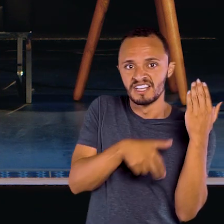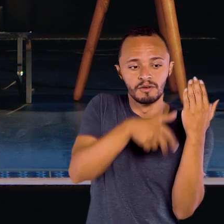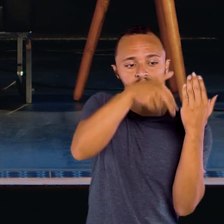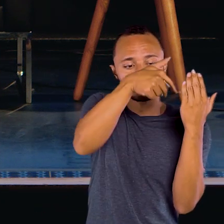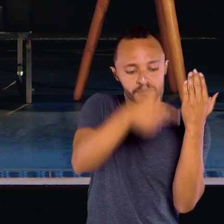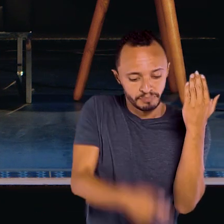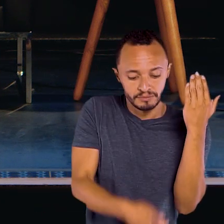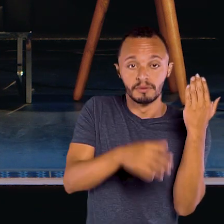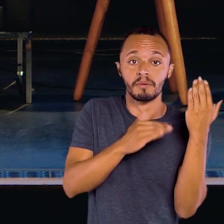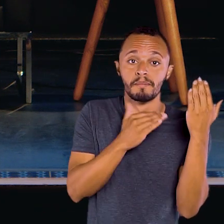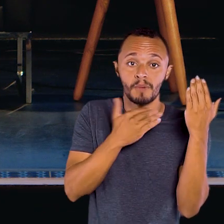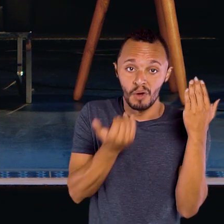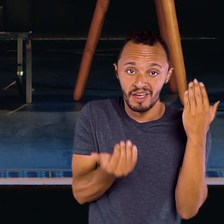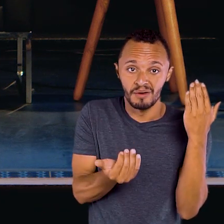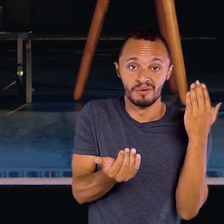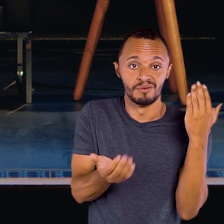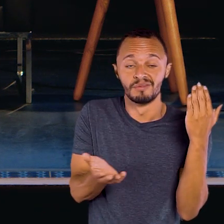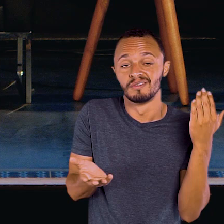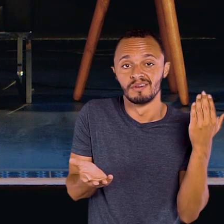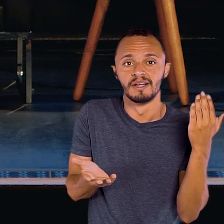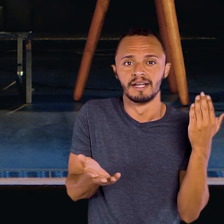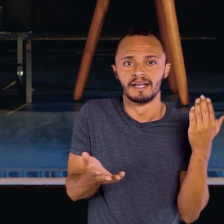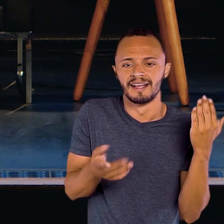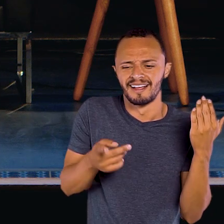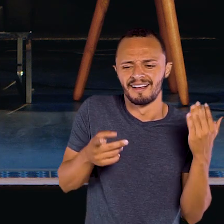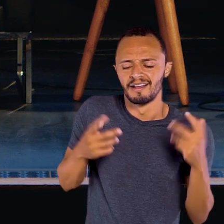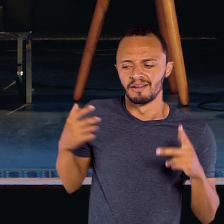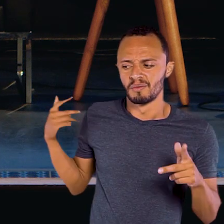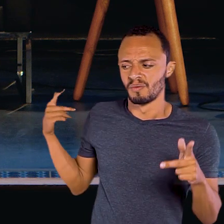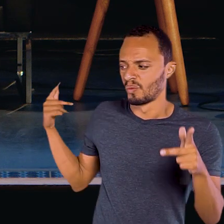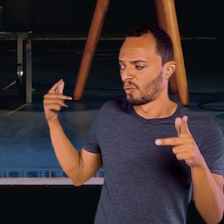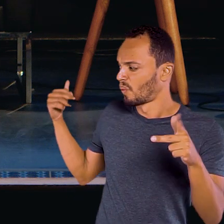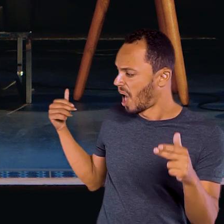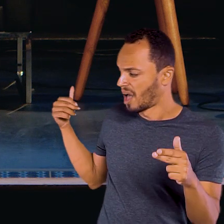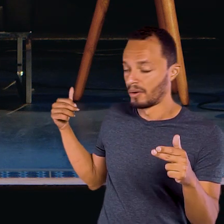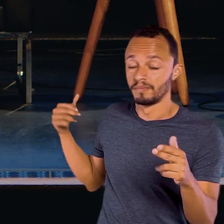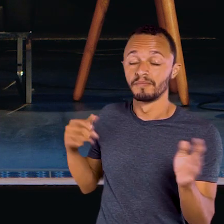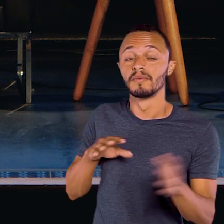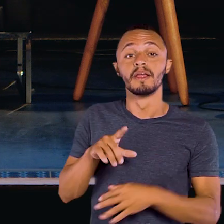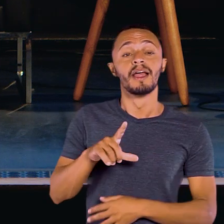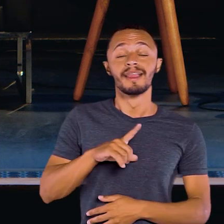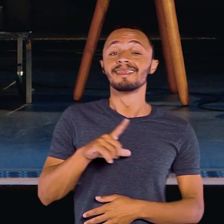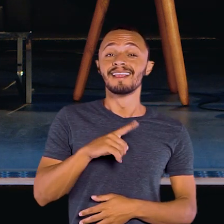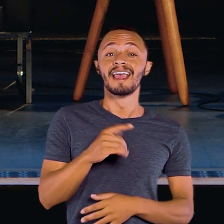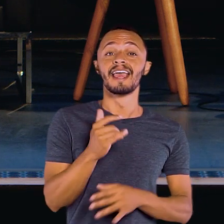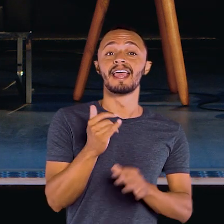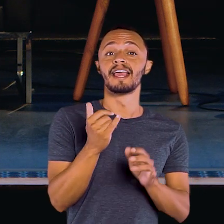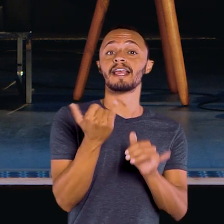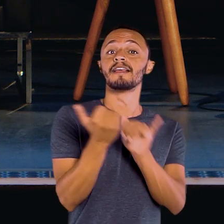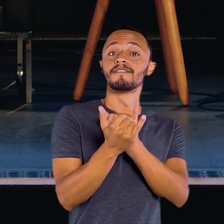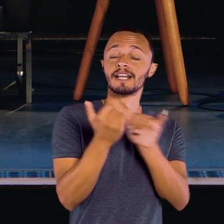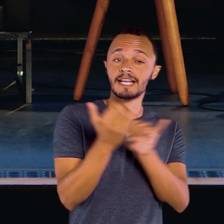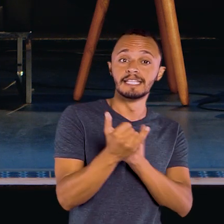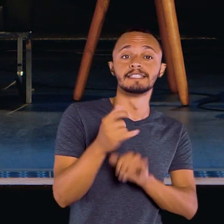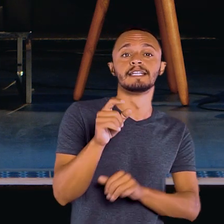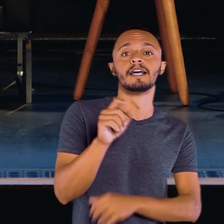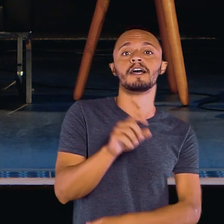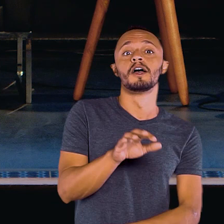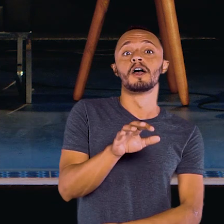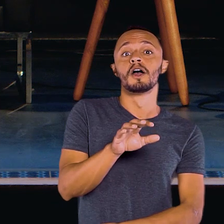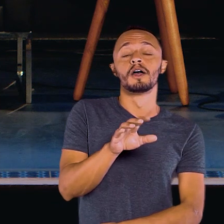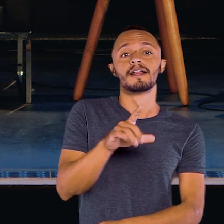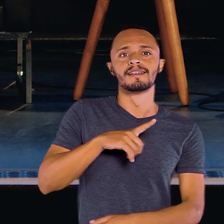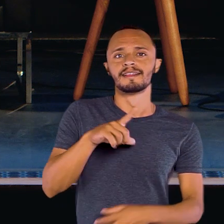texto, né? Porque eu faço uma referência a Françoise Egar, a Conceição. Eu acho